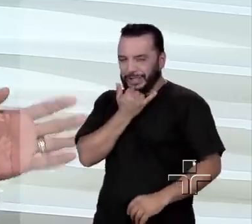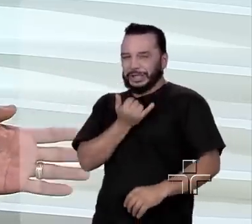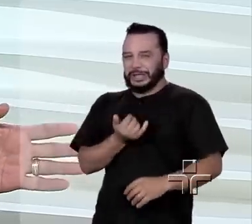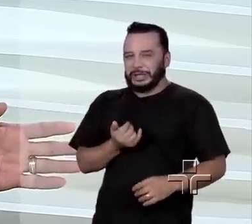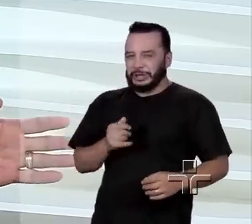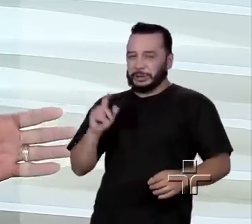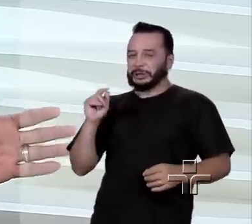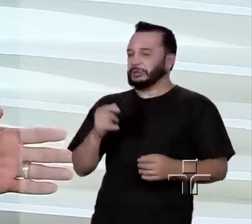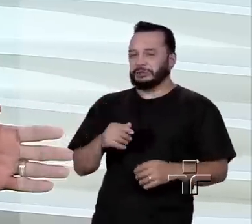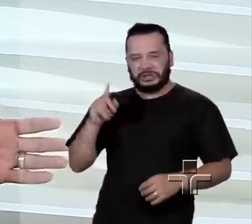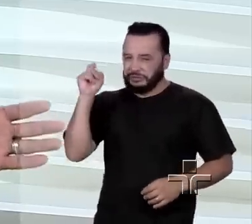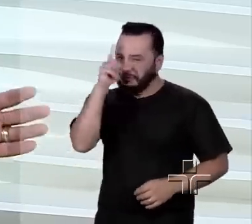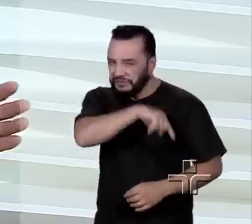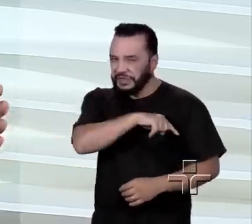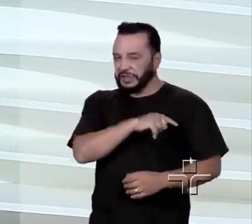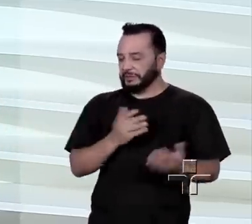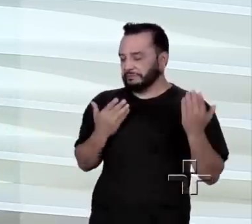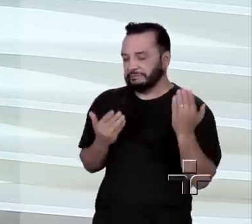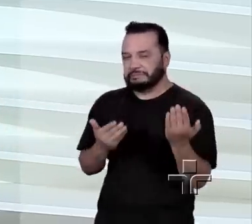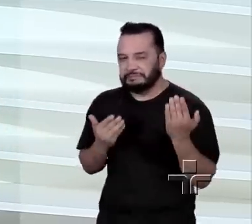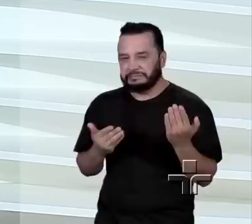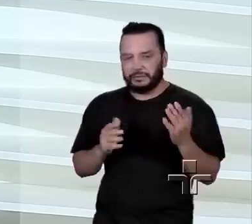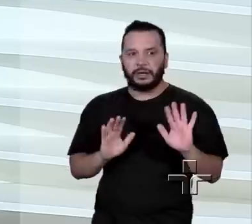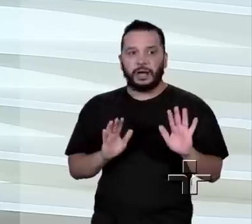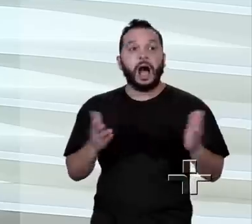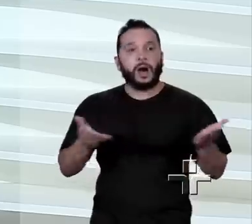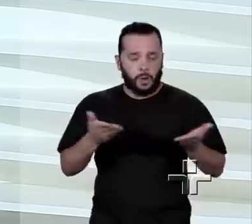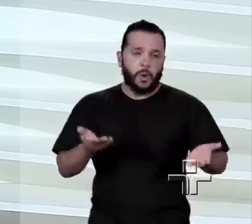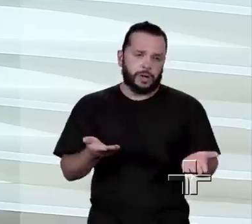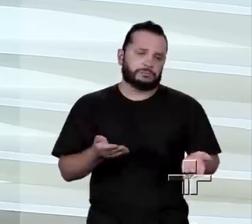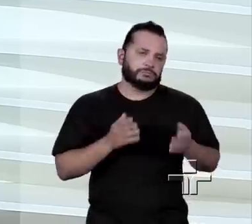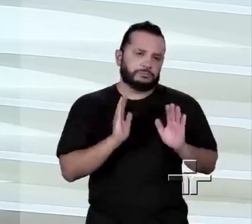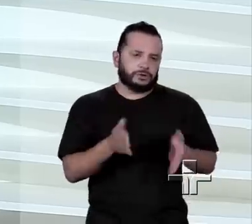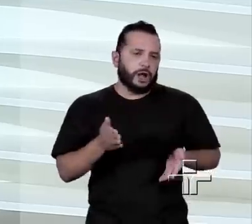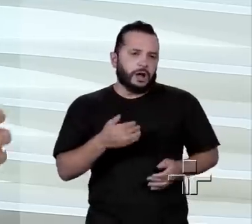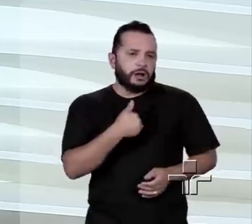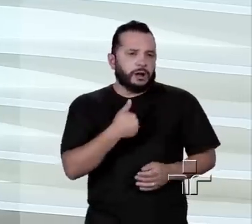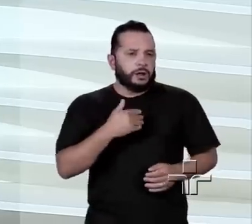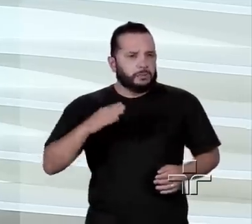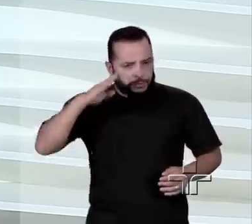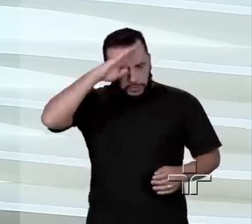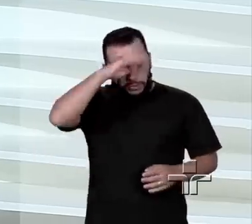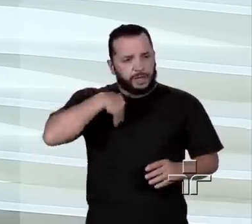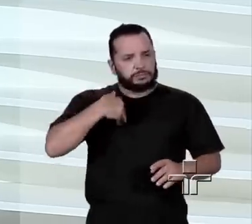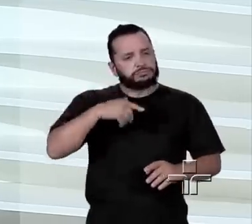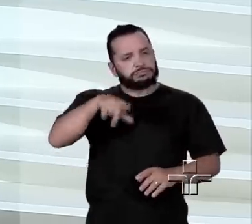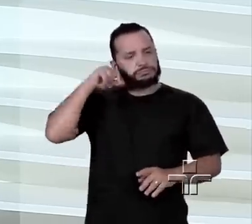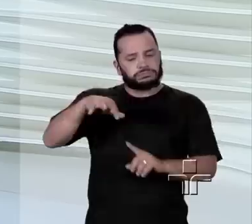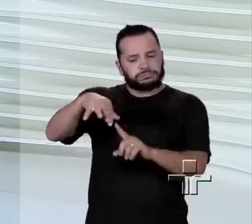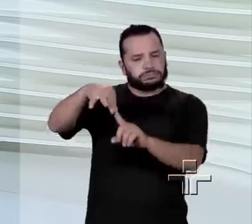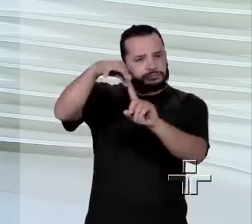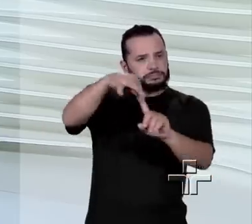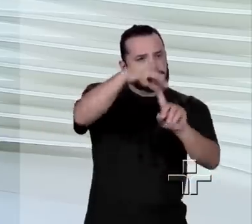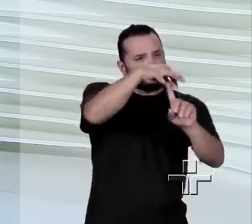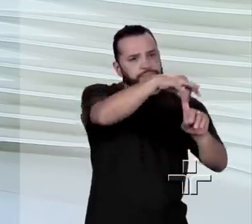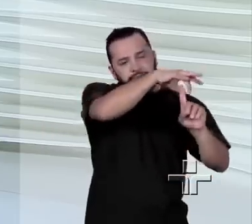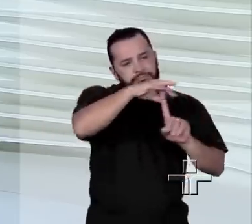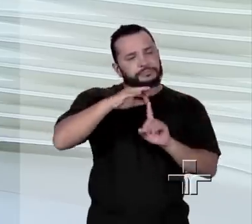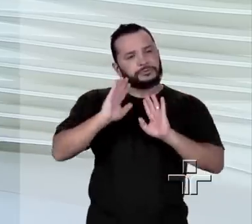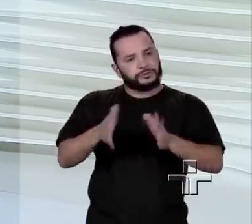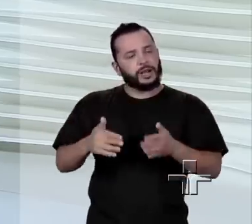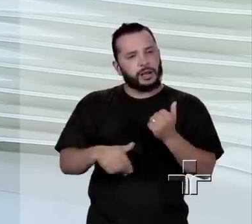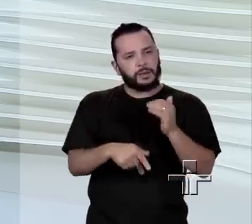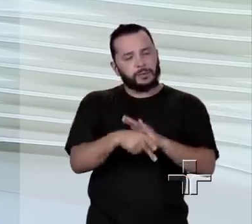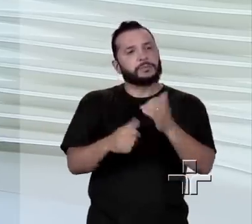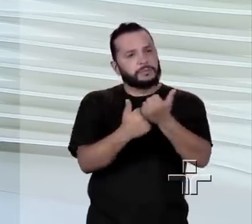nesse processo de transição, já com a escolha de 2/3 dos ministros, e isso